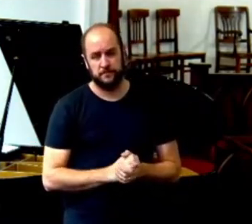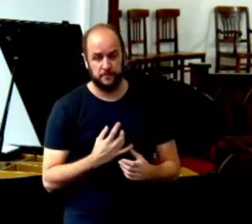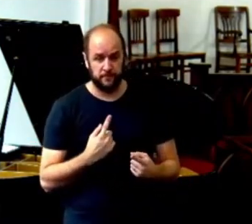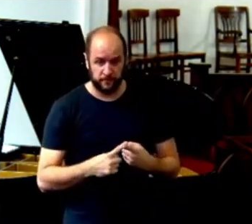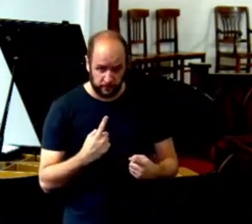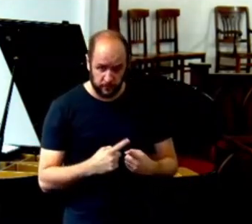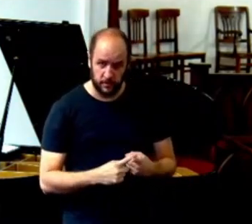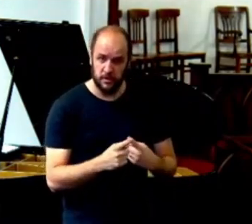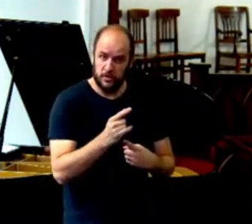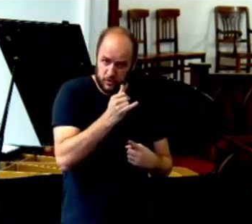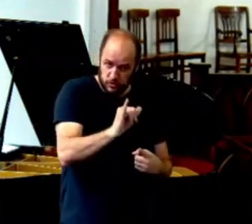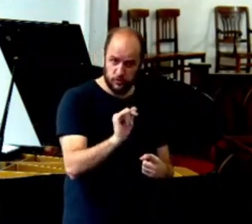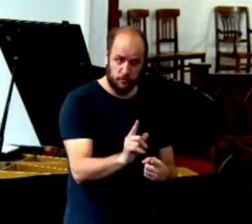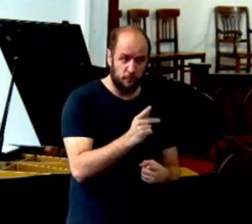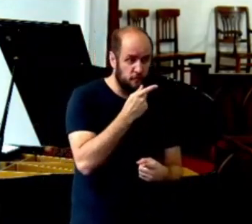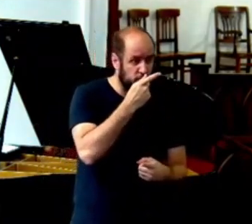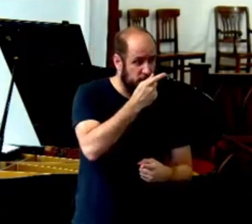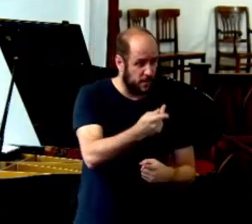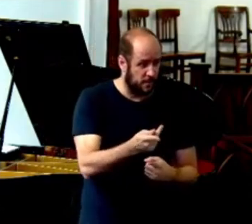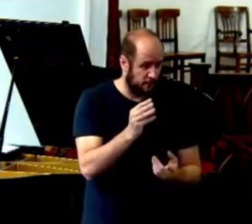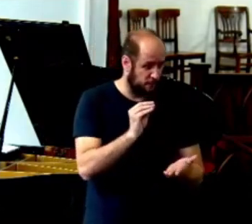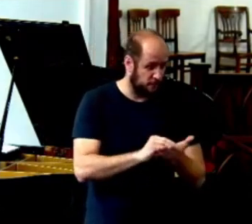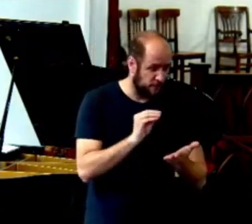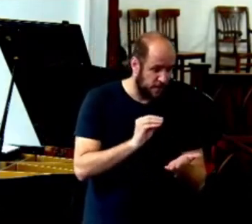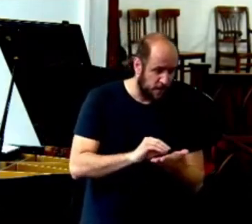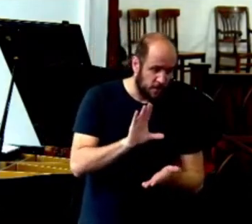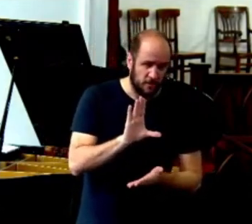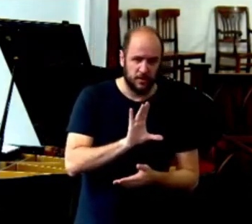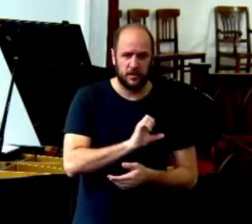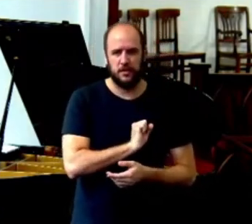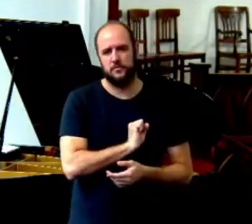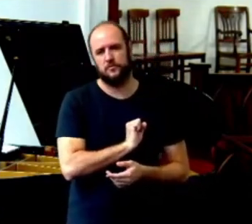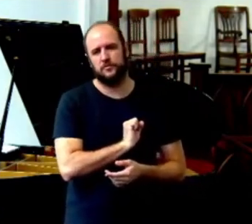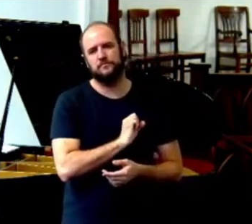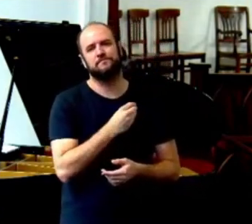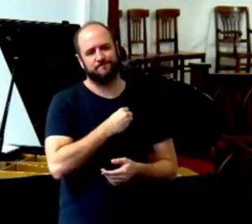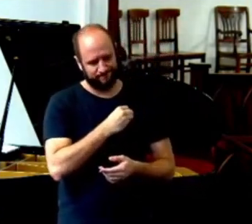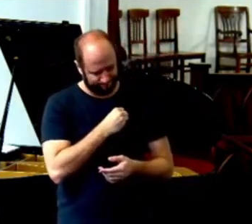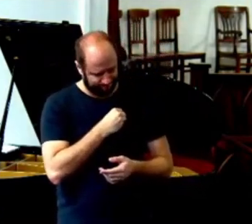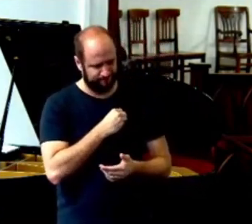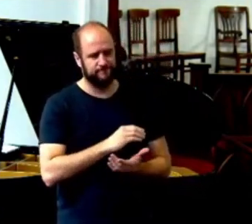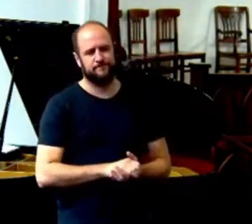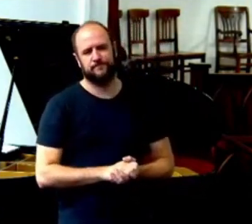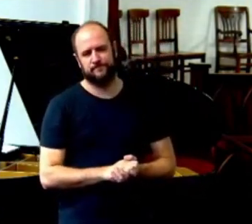Porque se você está falando a verdade sem amor ao outro, você está em pecado.